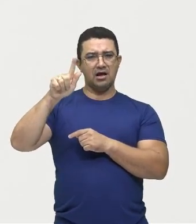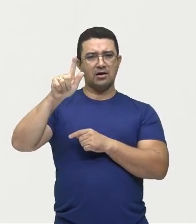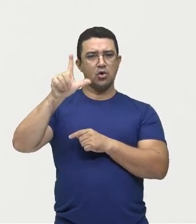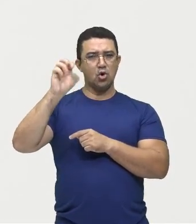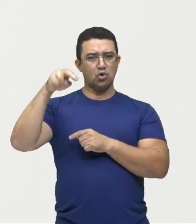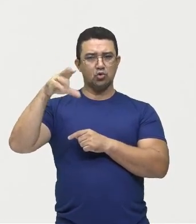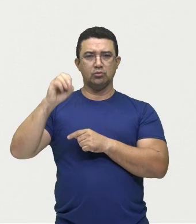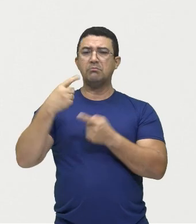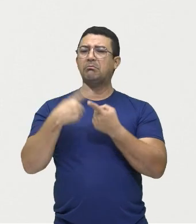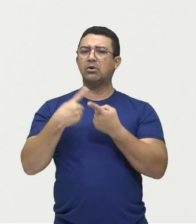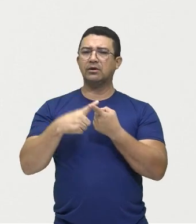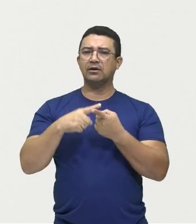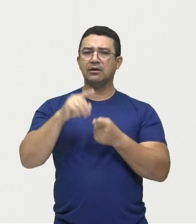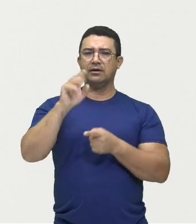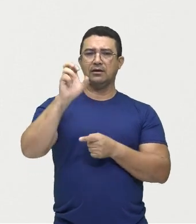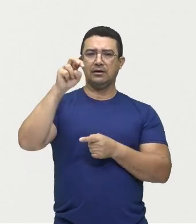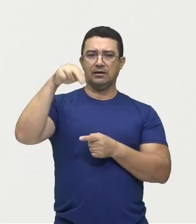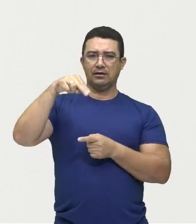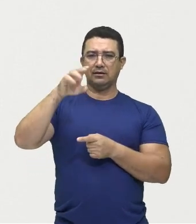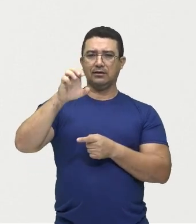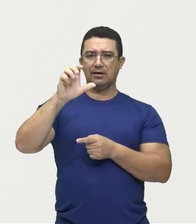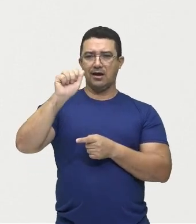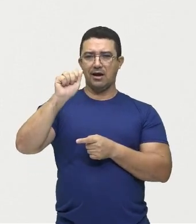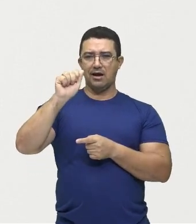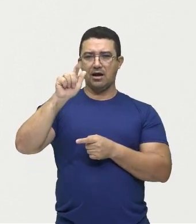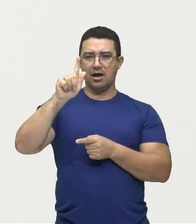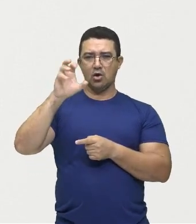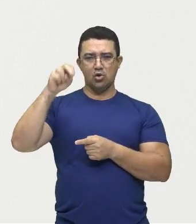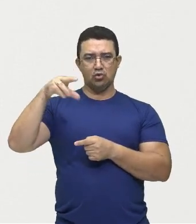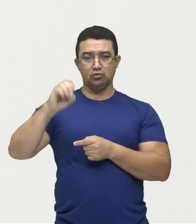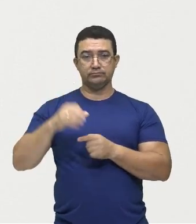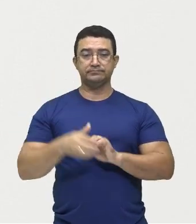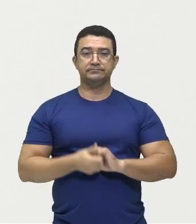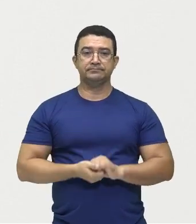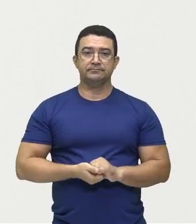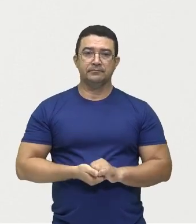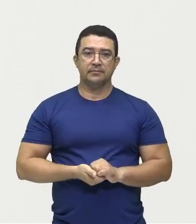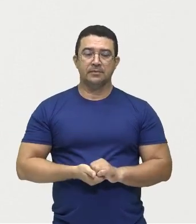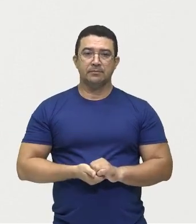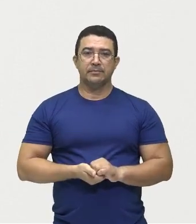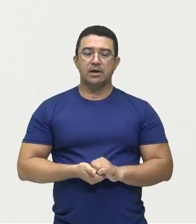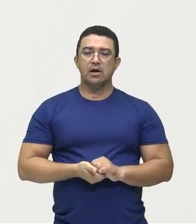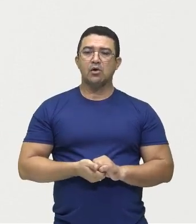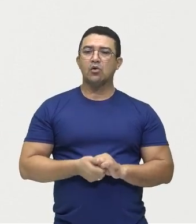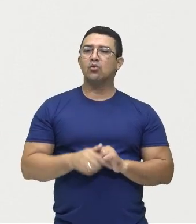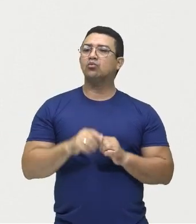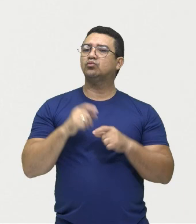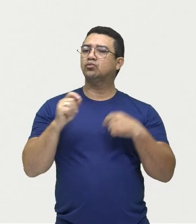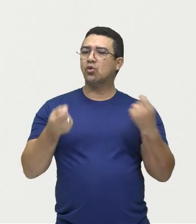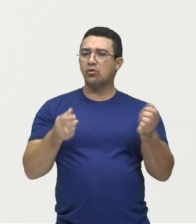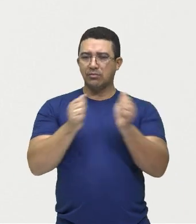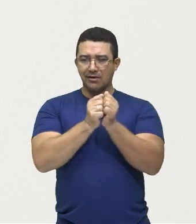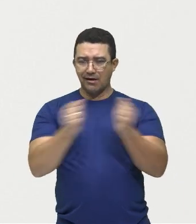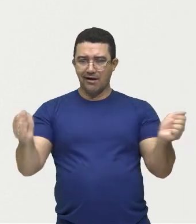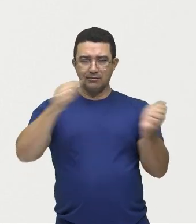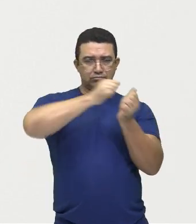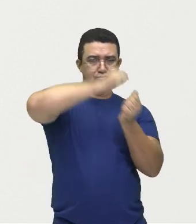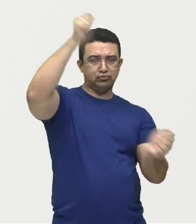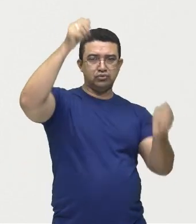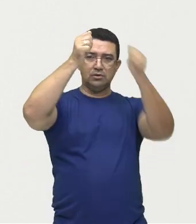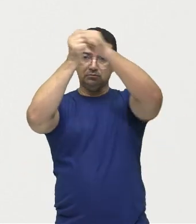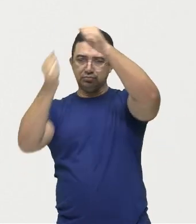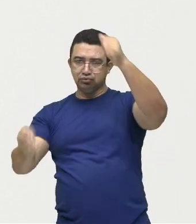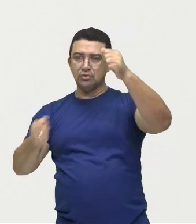a essa conclusão? Vejam, para eu calcular a quantidade de lados de um polígono, eu vou